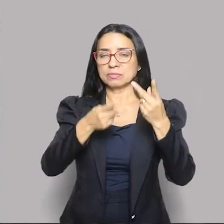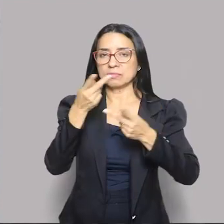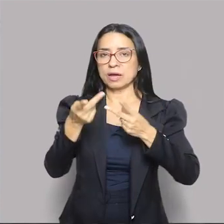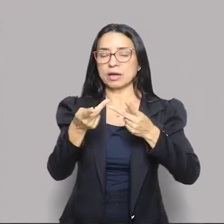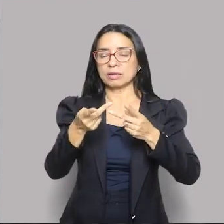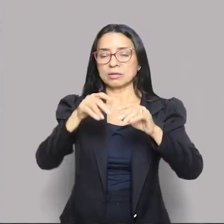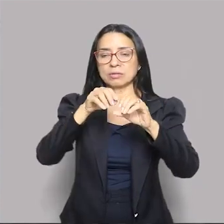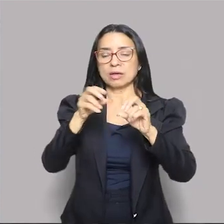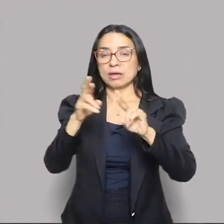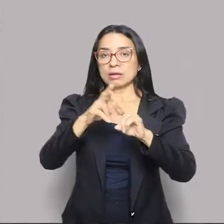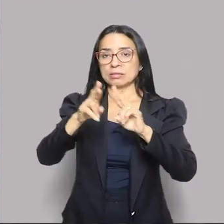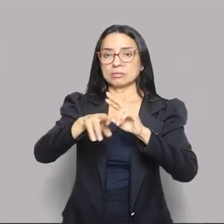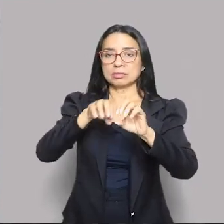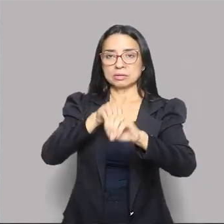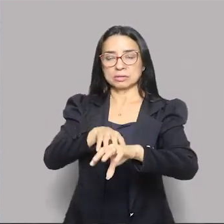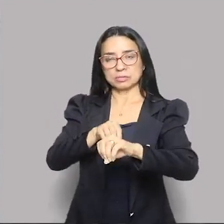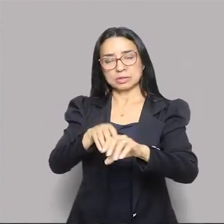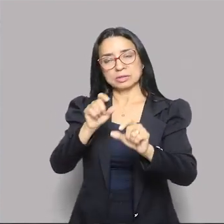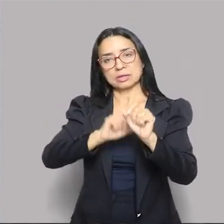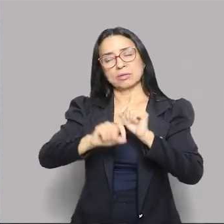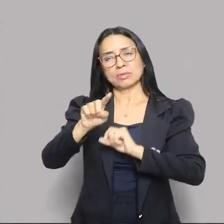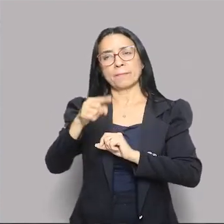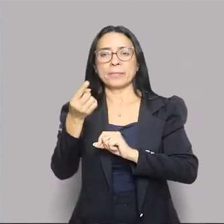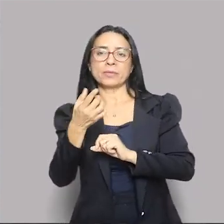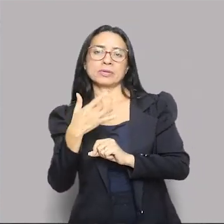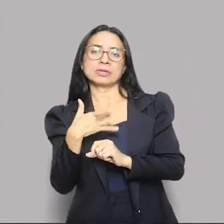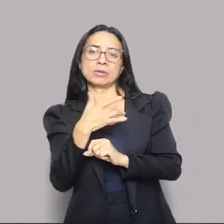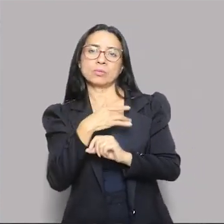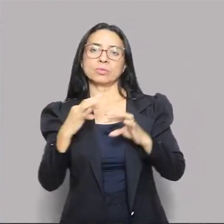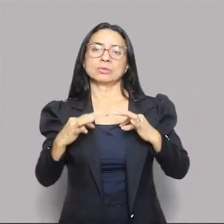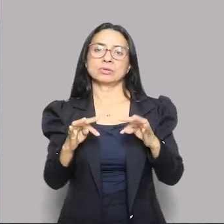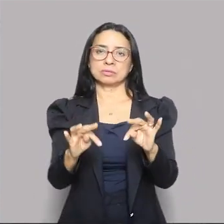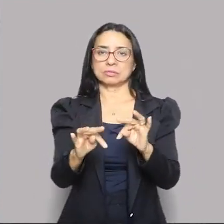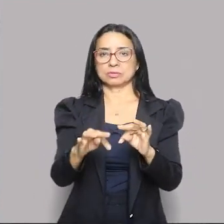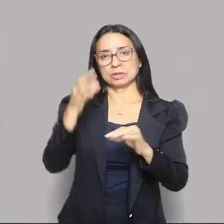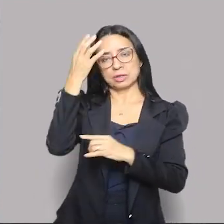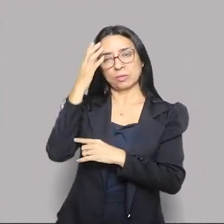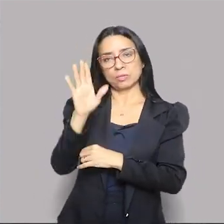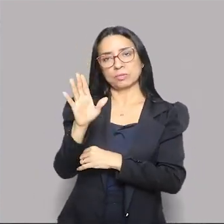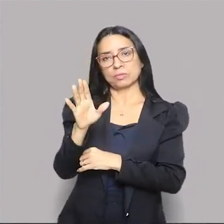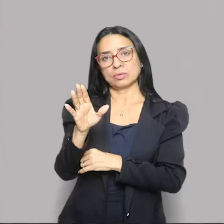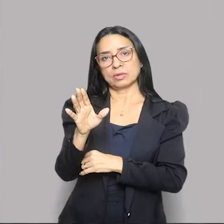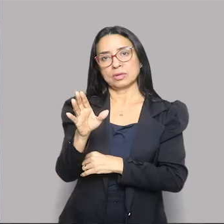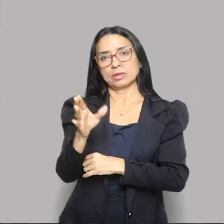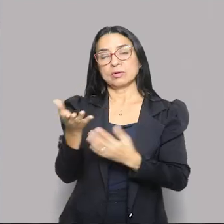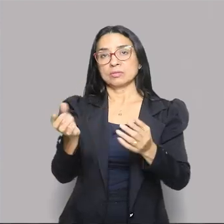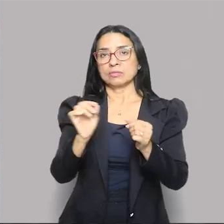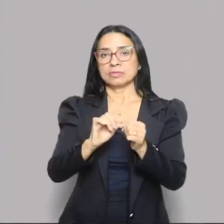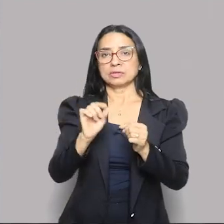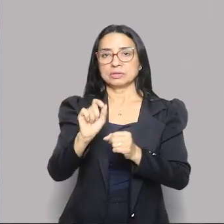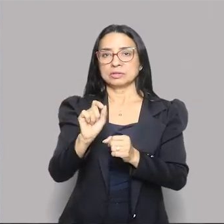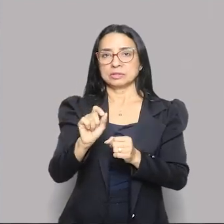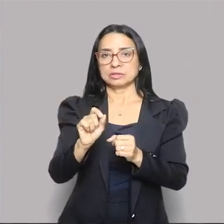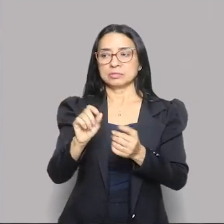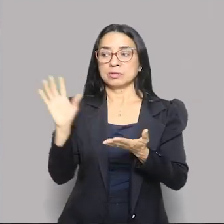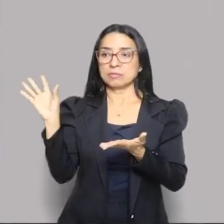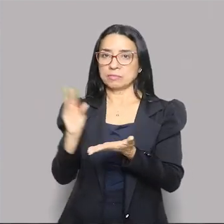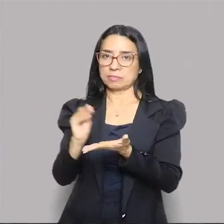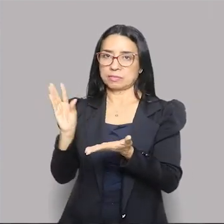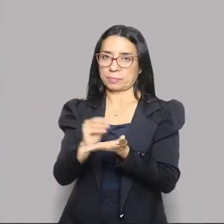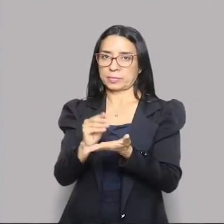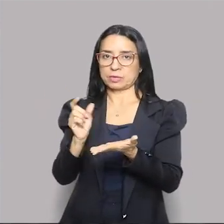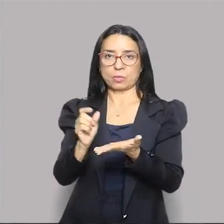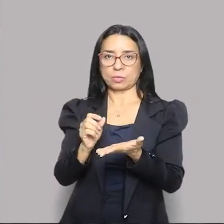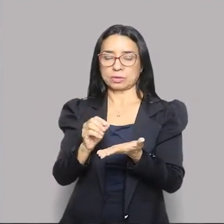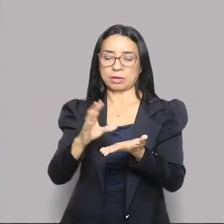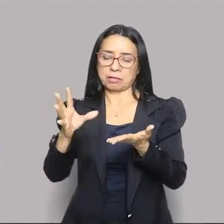mundo? Depois, só sobre saúde. Depois, só sobre tecnologia. Depois, só sobre cultura. Na hora que você faz isso e que você anota, porque não é